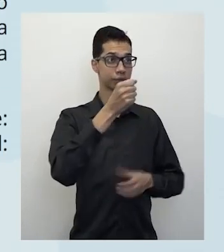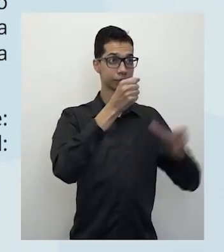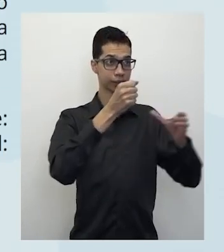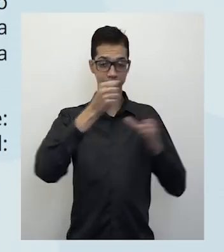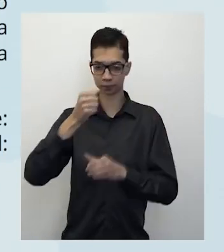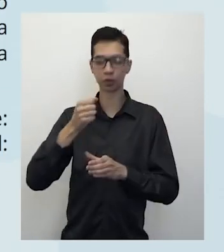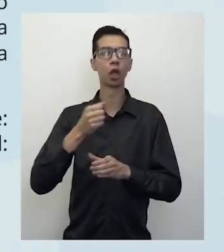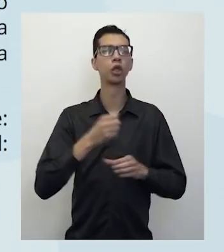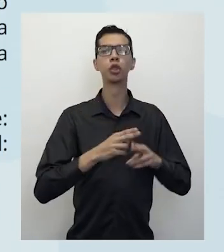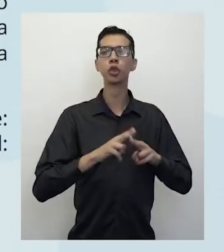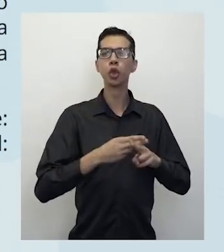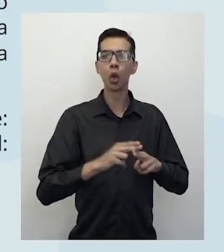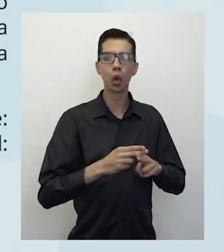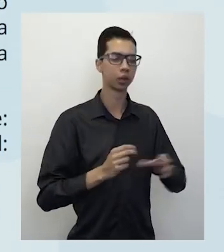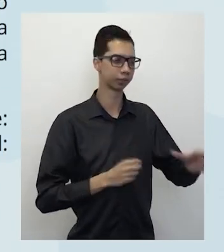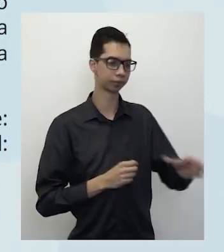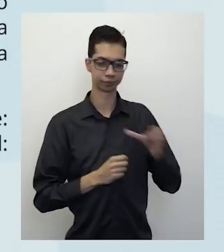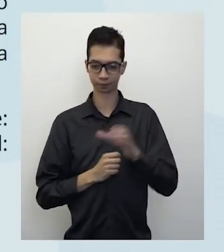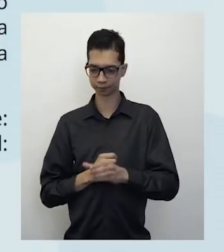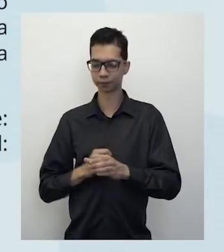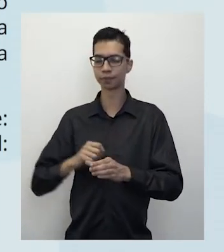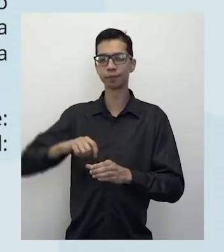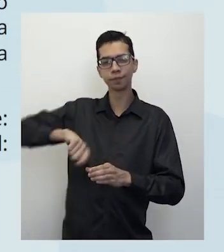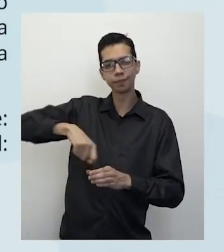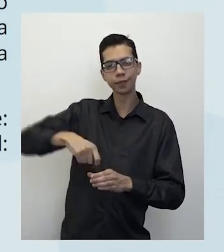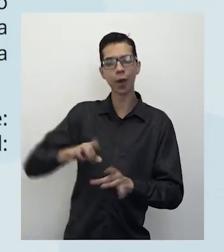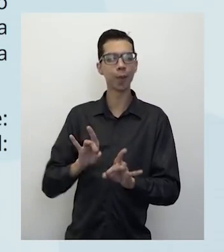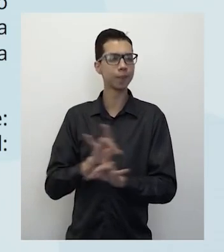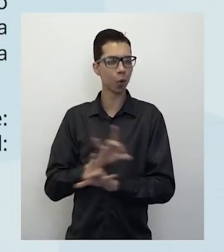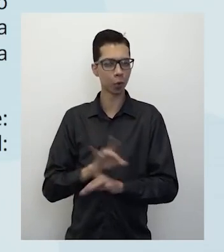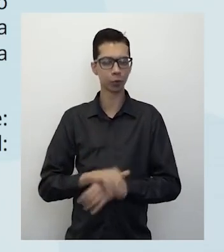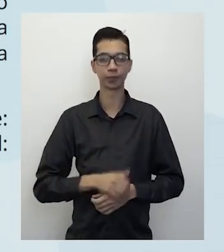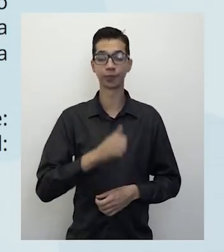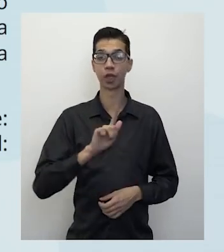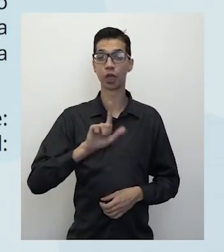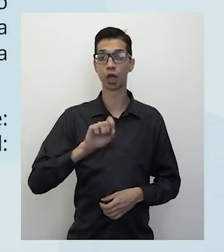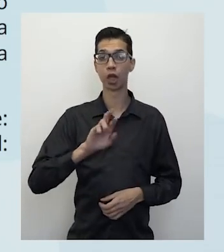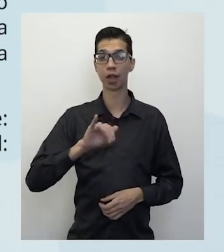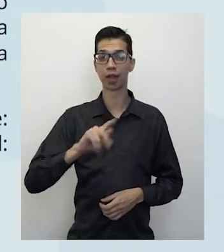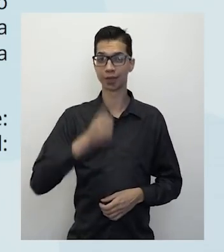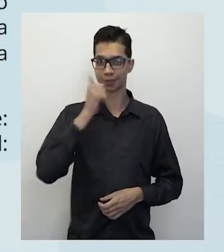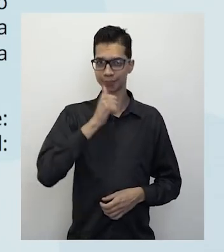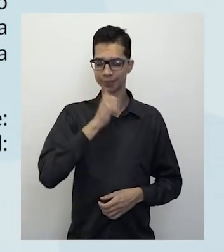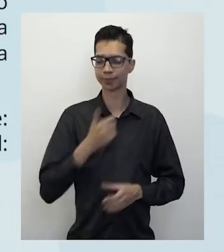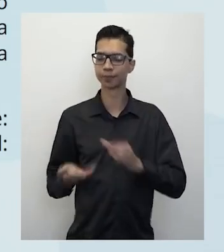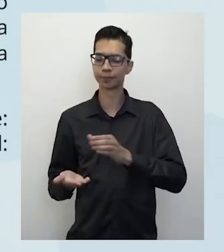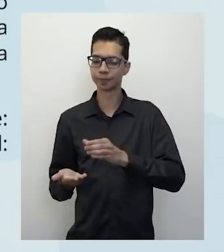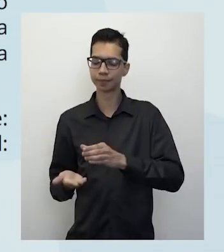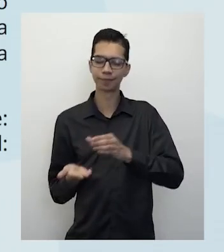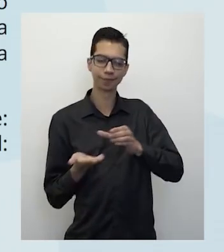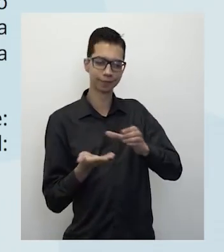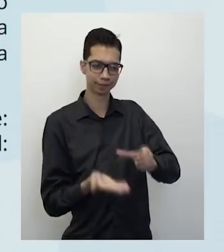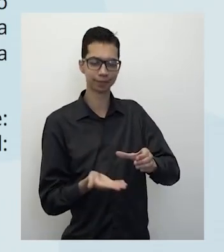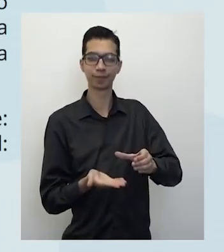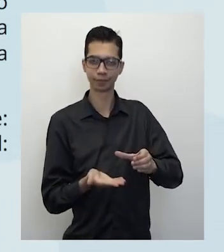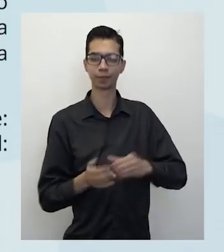na frente de Glorinha. Antes, pai e mãe preparavam o café da manhã dela. A espectadora, com o olhar de crítico